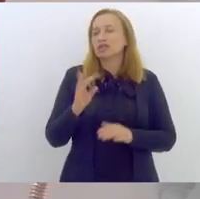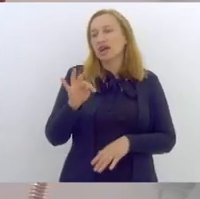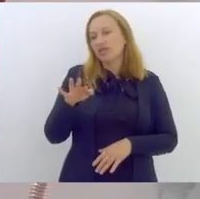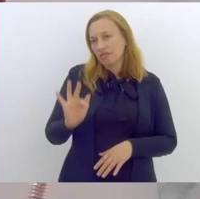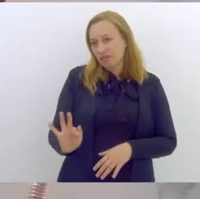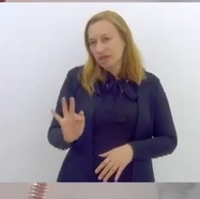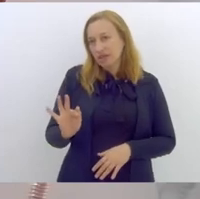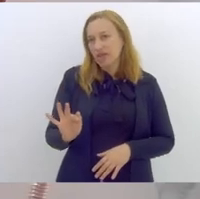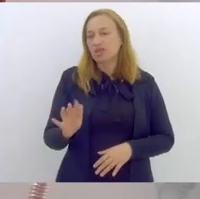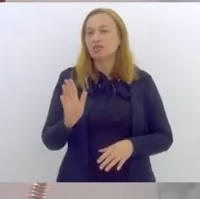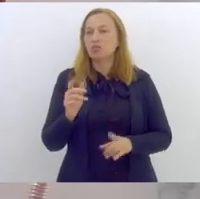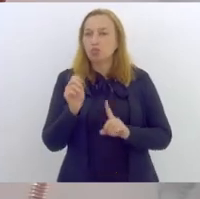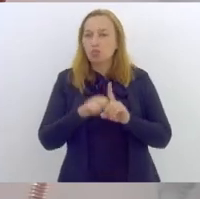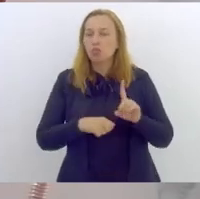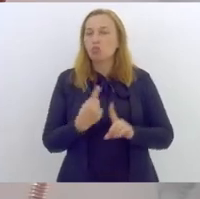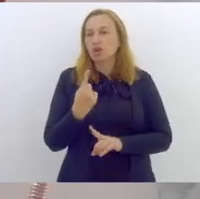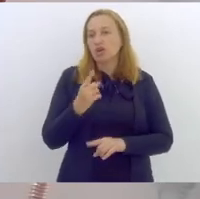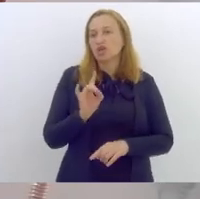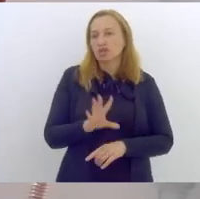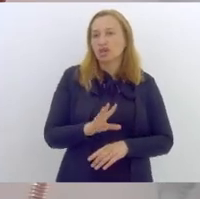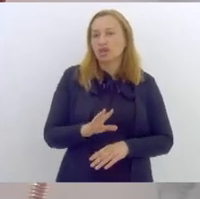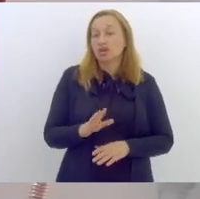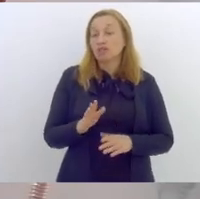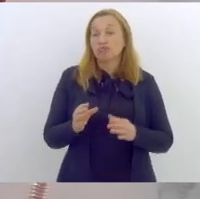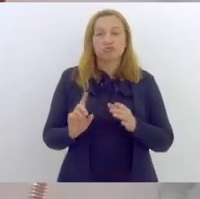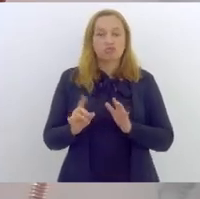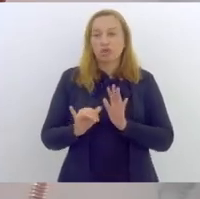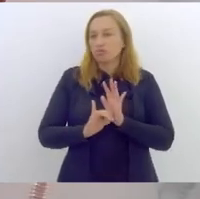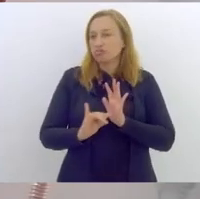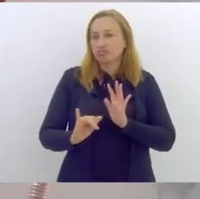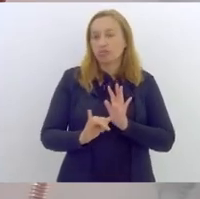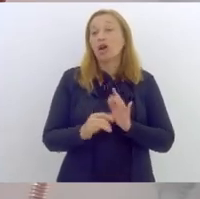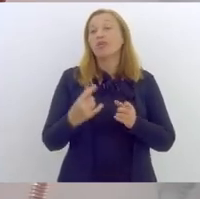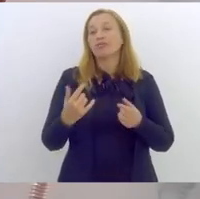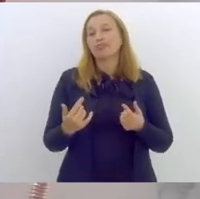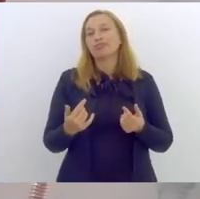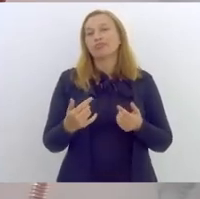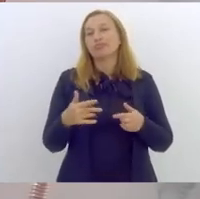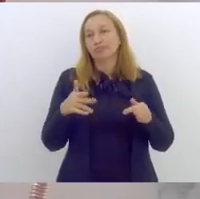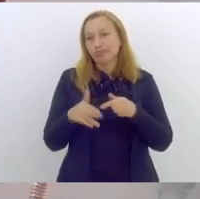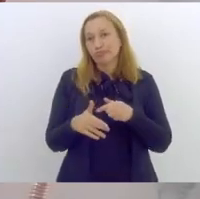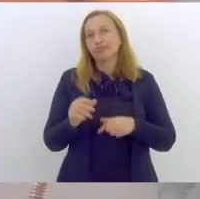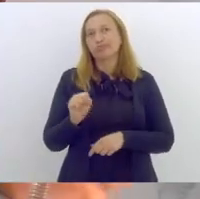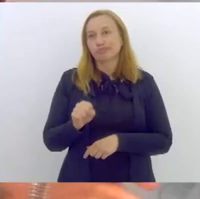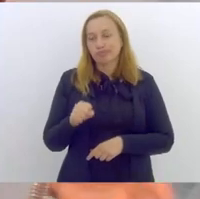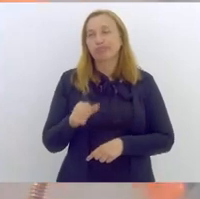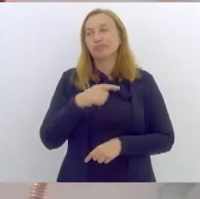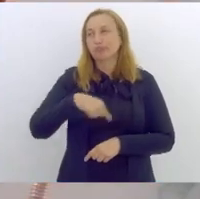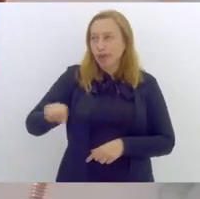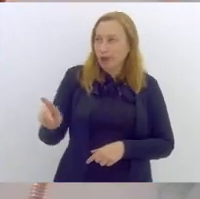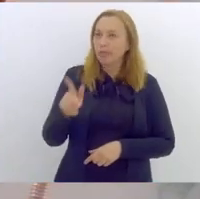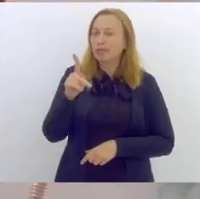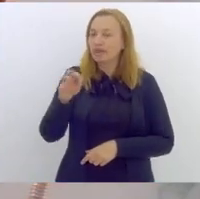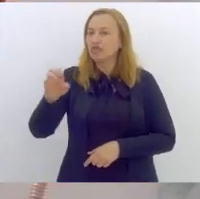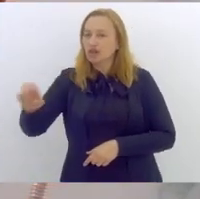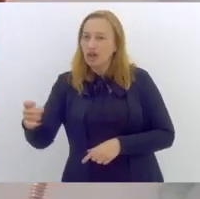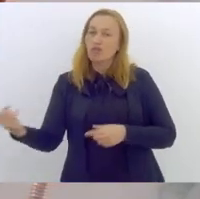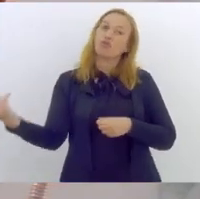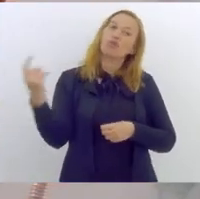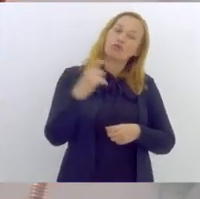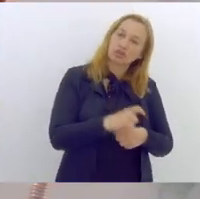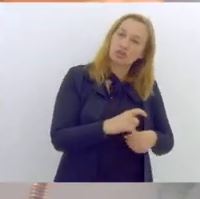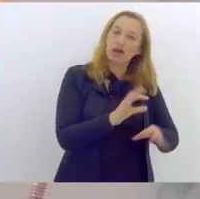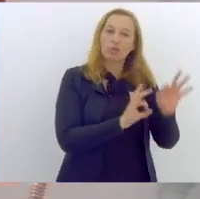já tem um mês e até hoje esse edital não foi publicado porque tem burocracia assim tem que ir para pge tem que voltar do planejamento